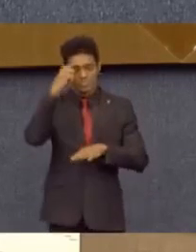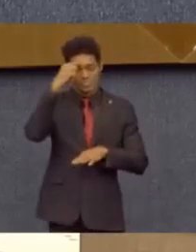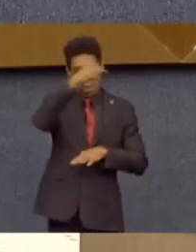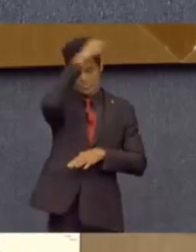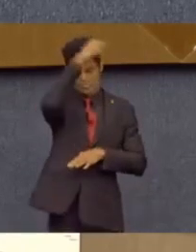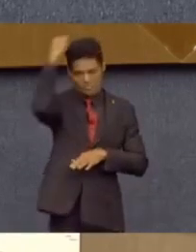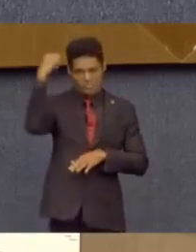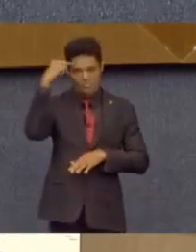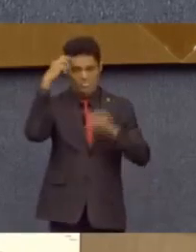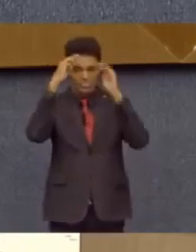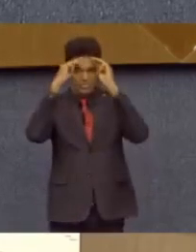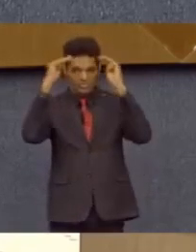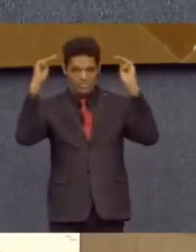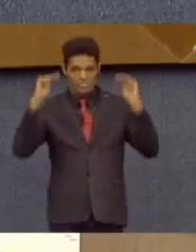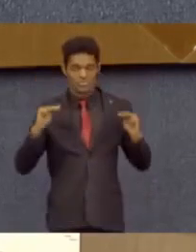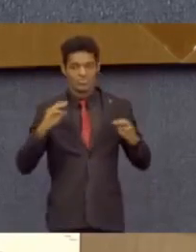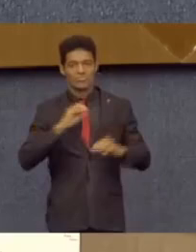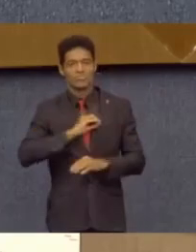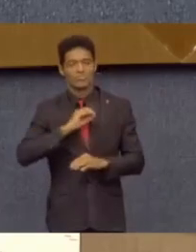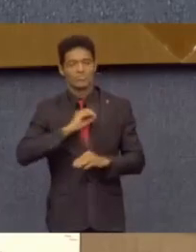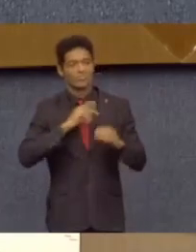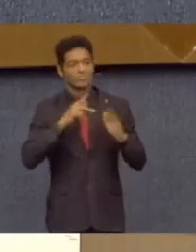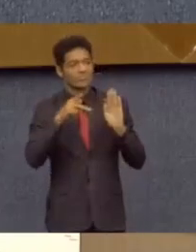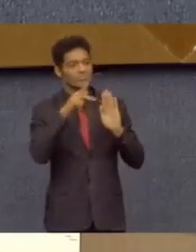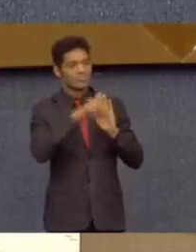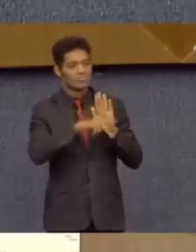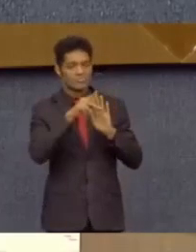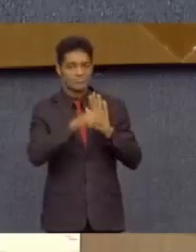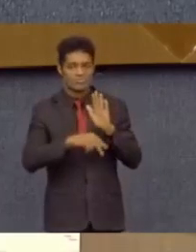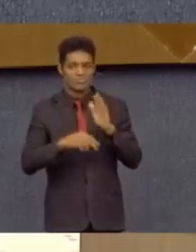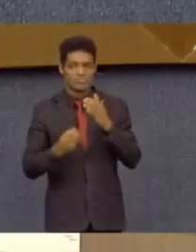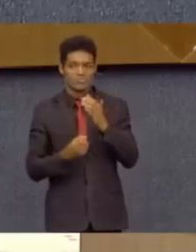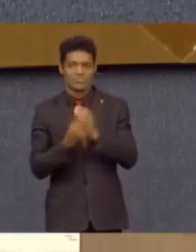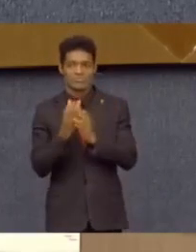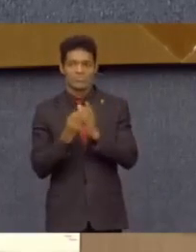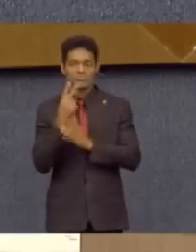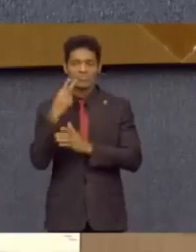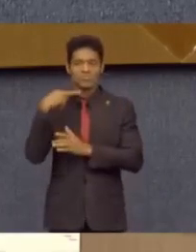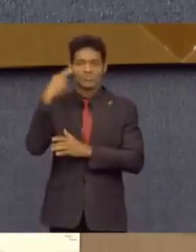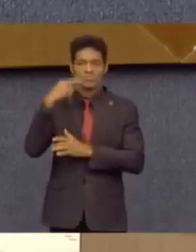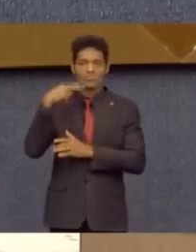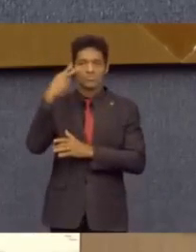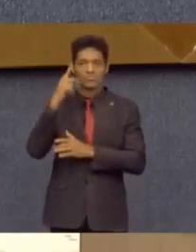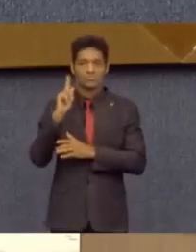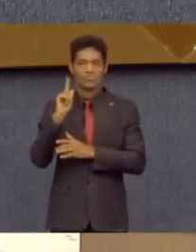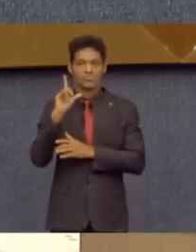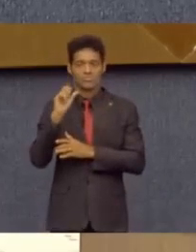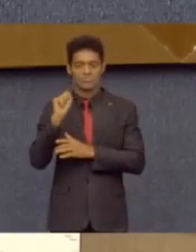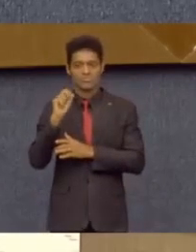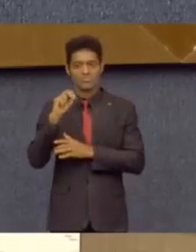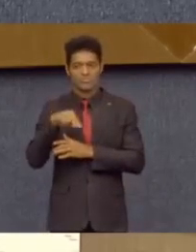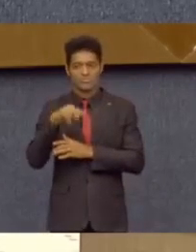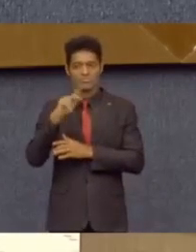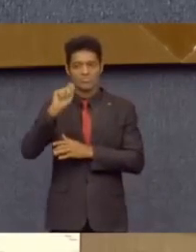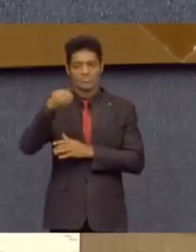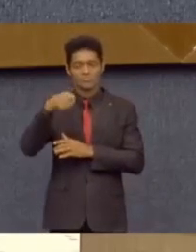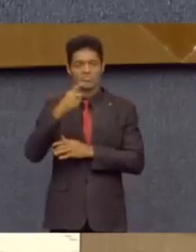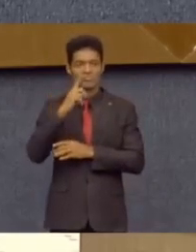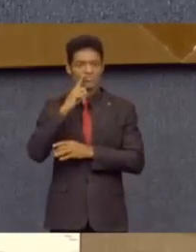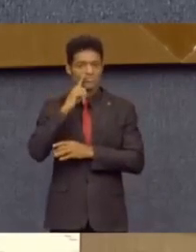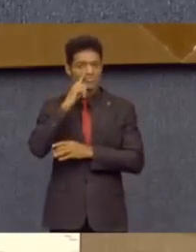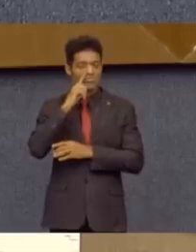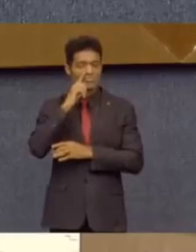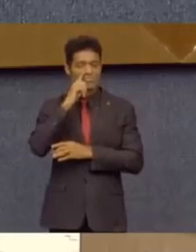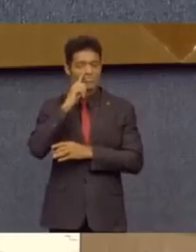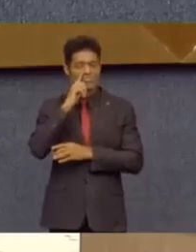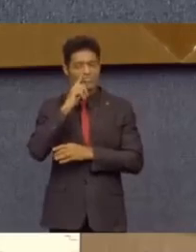O projeto de indicação é de autoria do vereador Gilson Guimarães. Para presidir os trabalhos desta